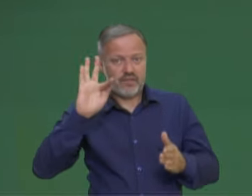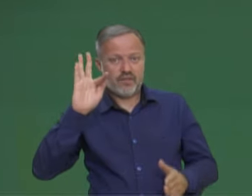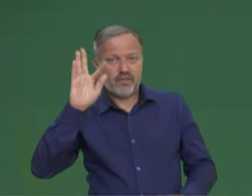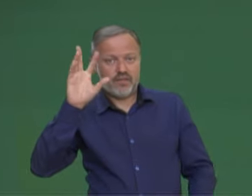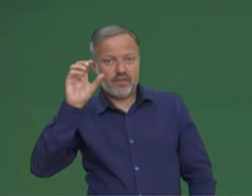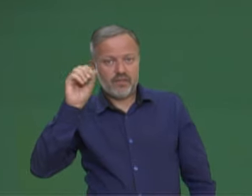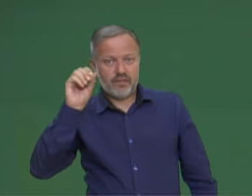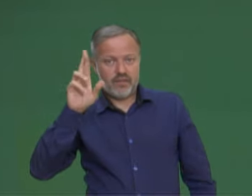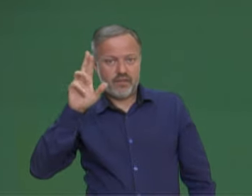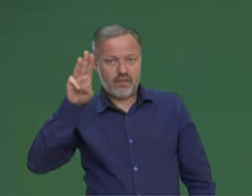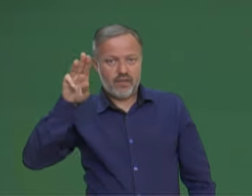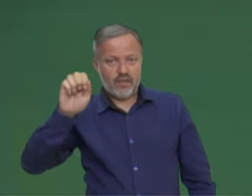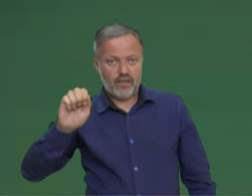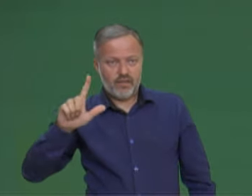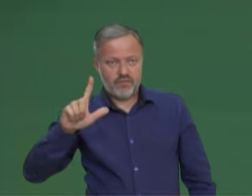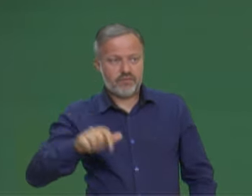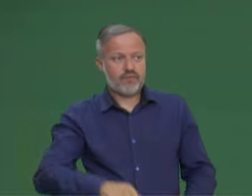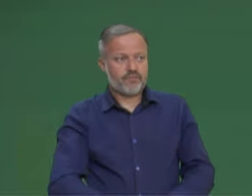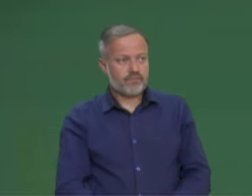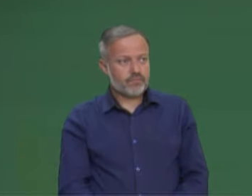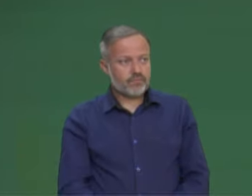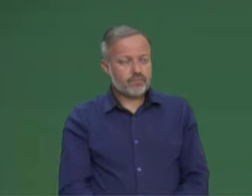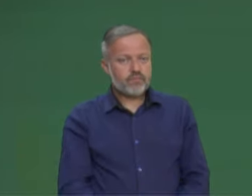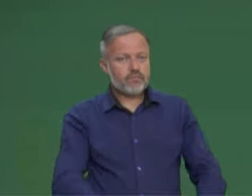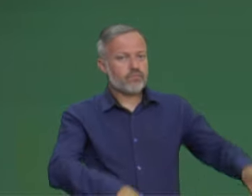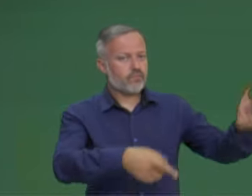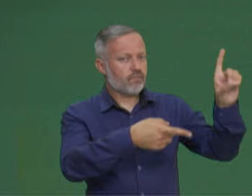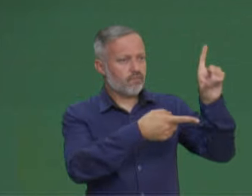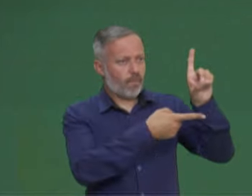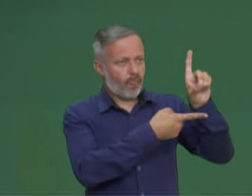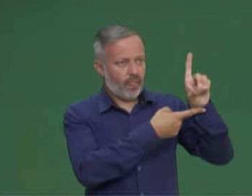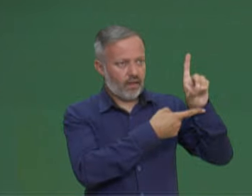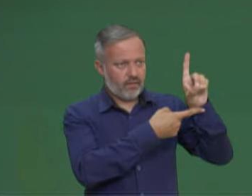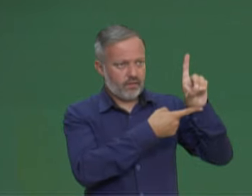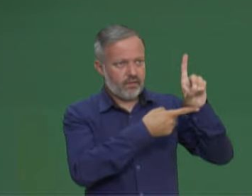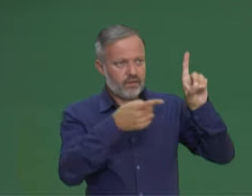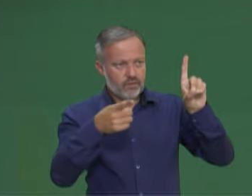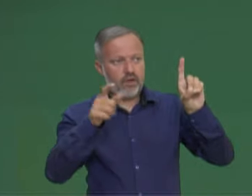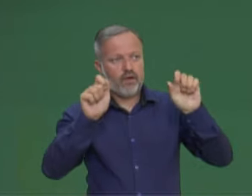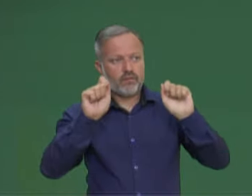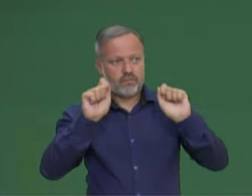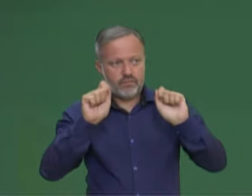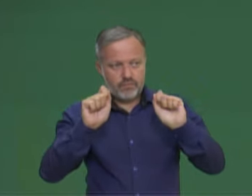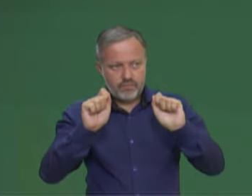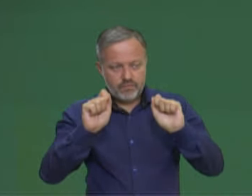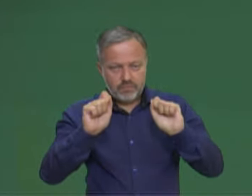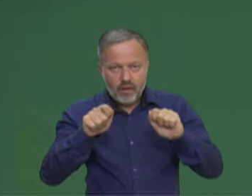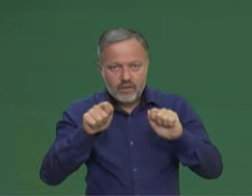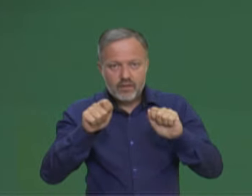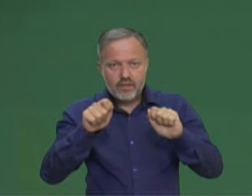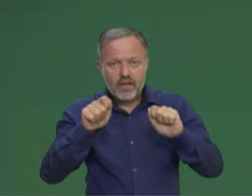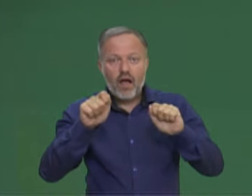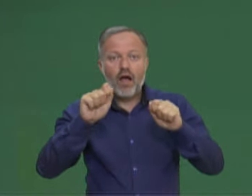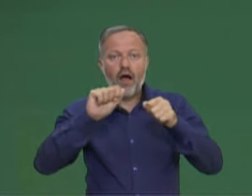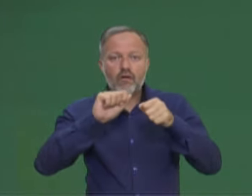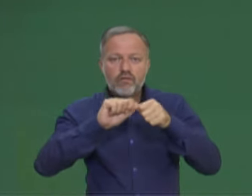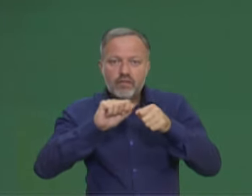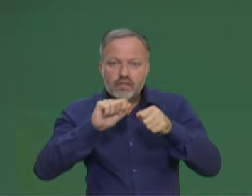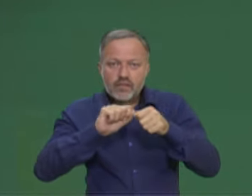D. Tu puedes hacer-me um favor? Eu tenho tu, o sujeito, o verbo conjugado na